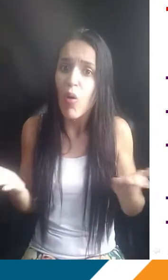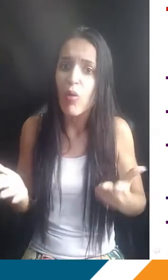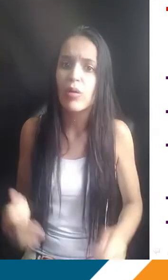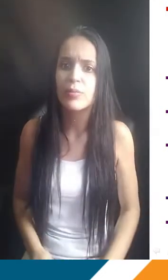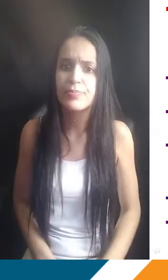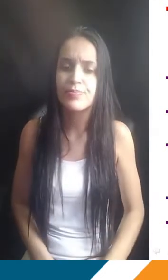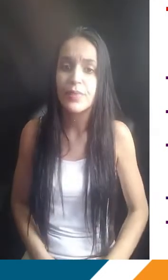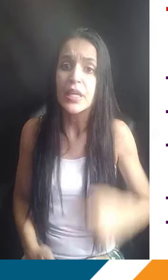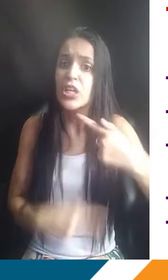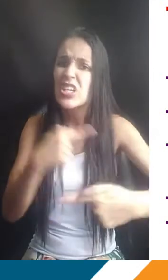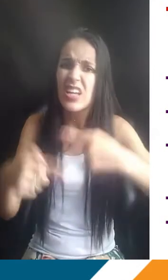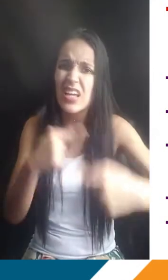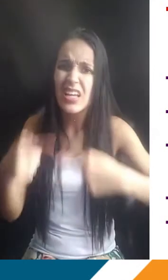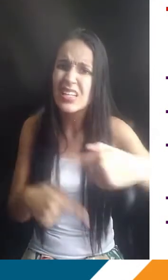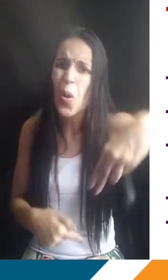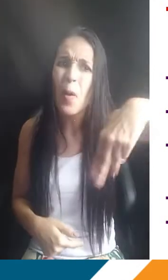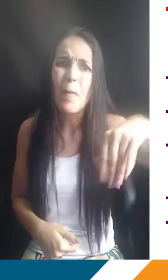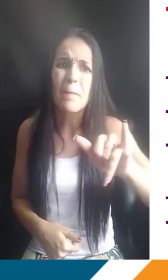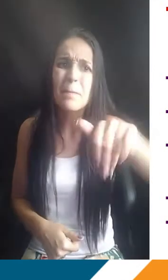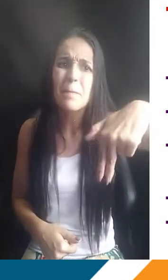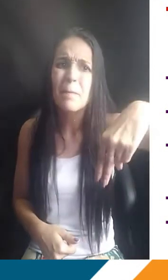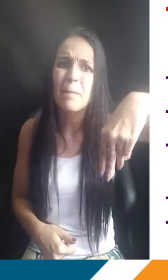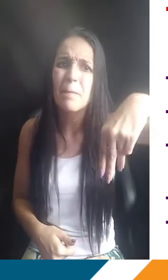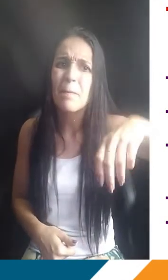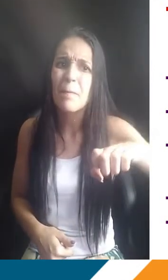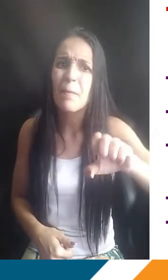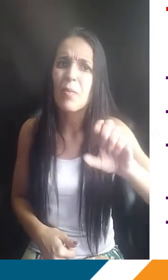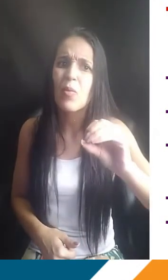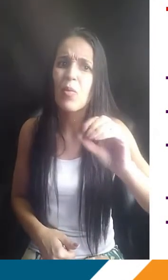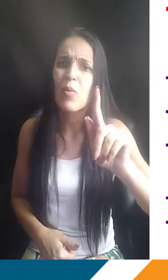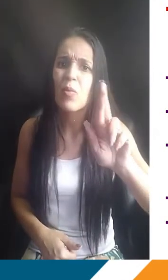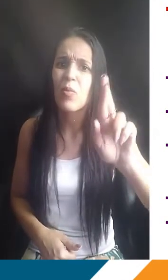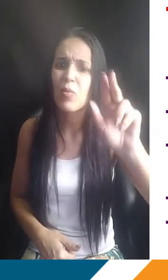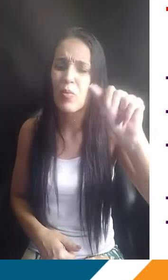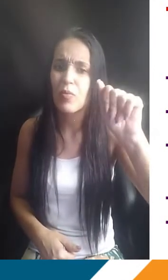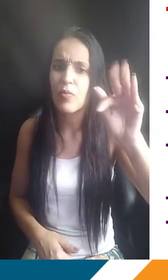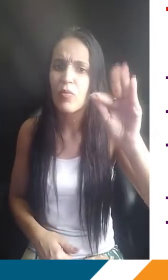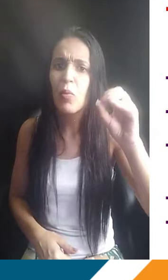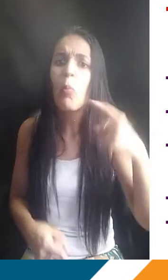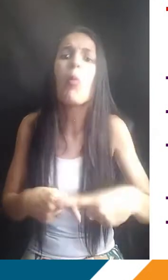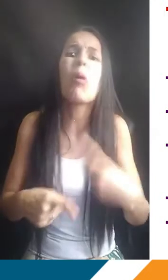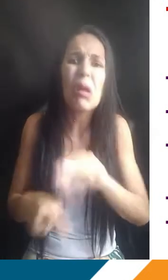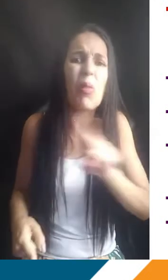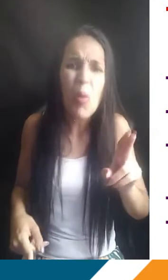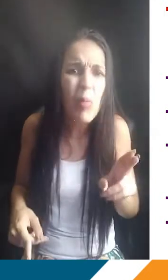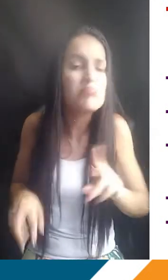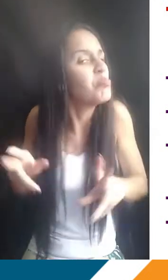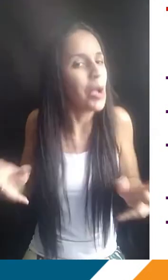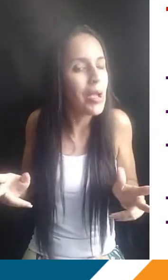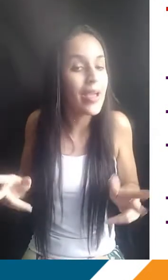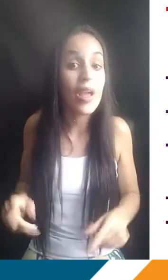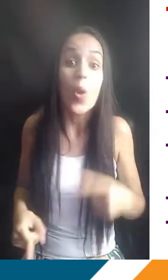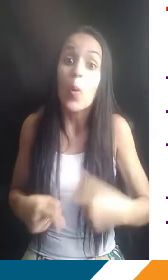editoras, né? As poucas cópias eram vendidas para as pessoas que frequentavam eventos como shows, exposições e bares ligados